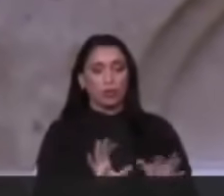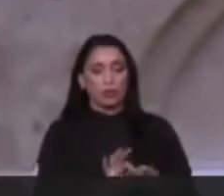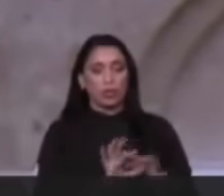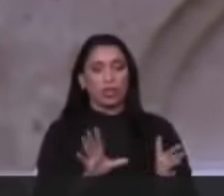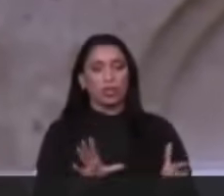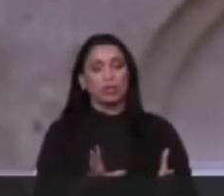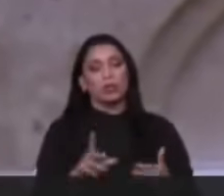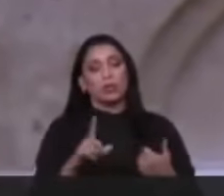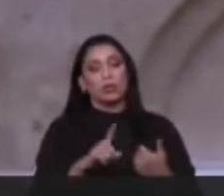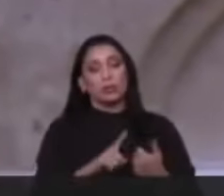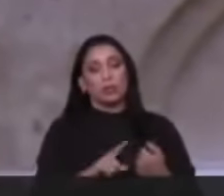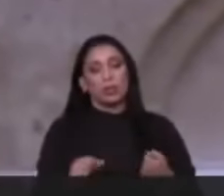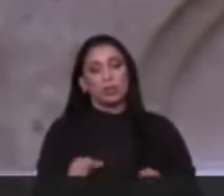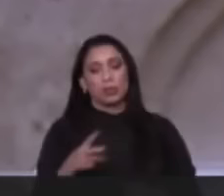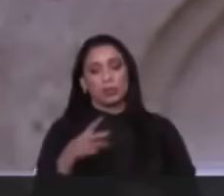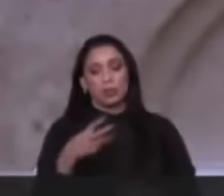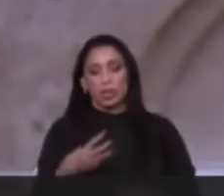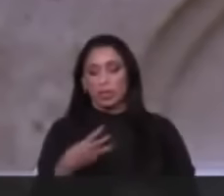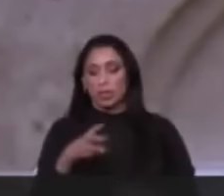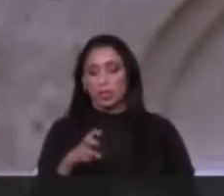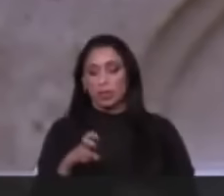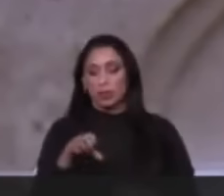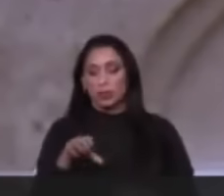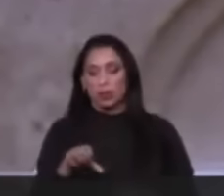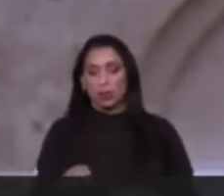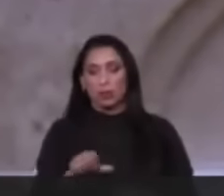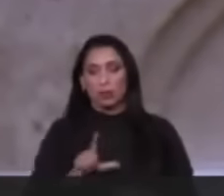ao artigo 359-L,